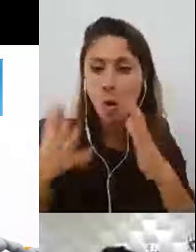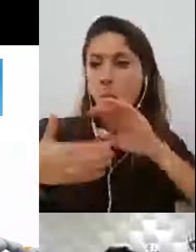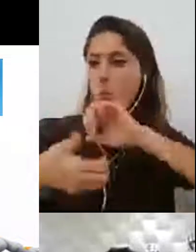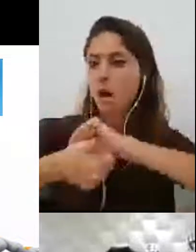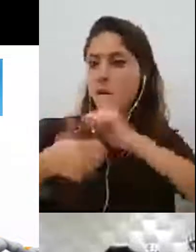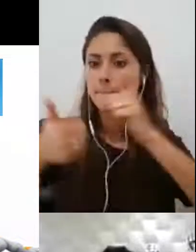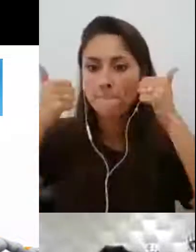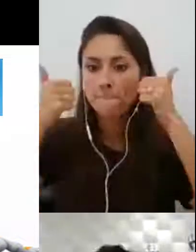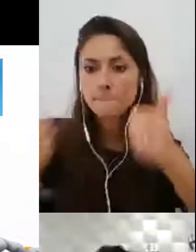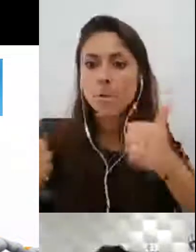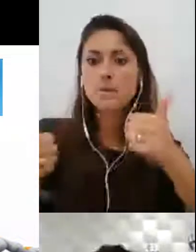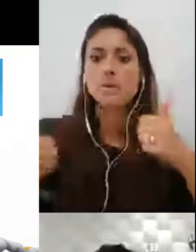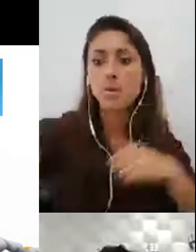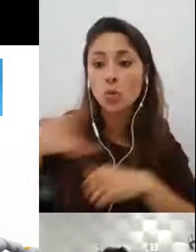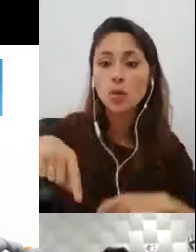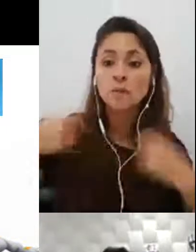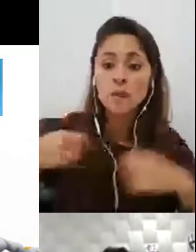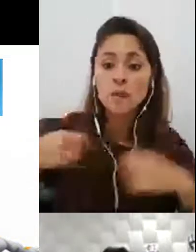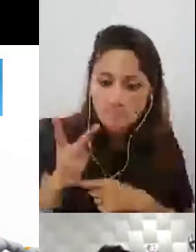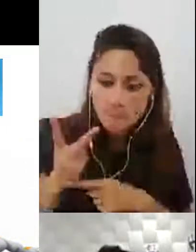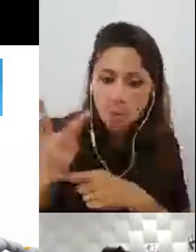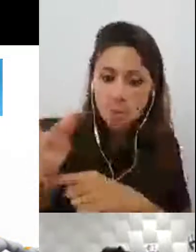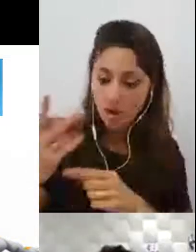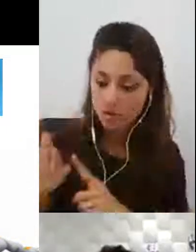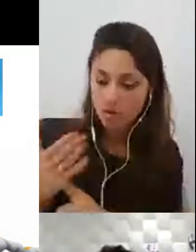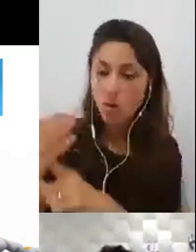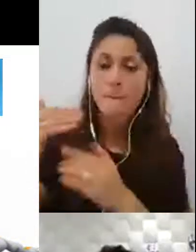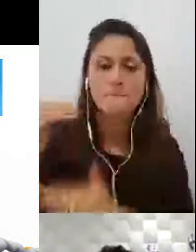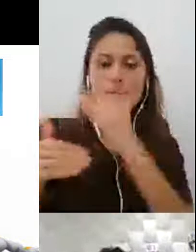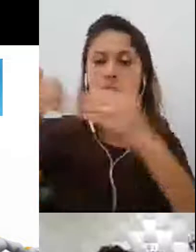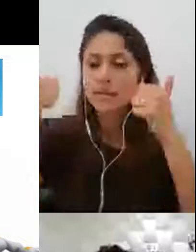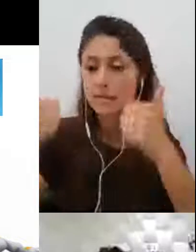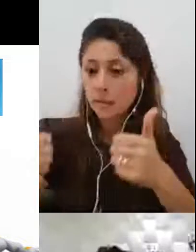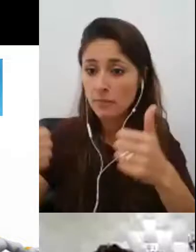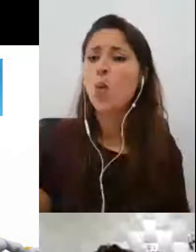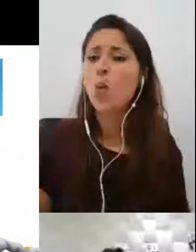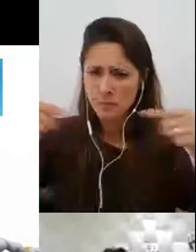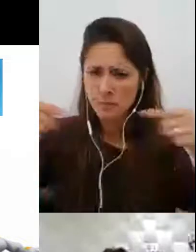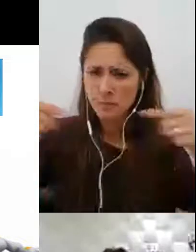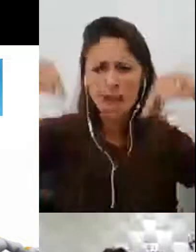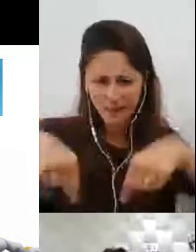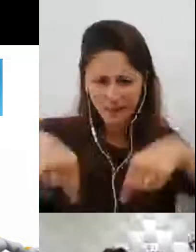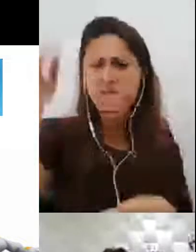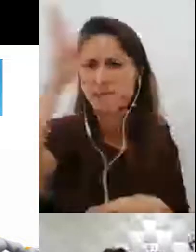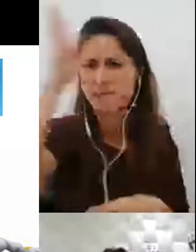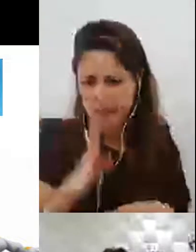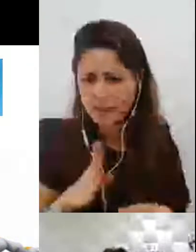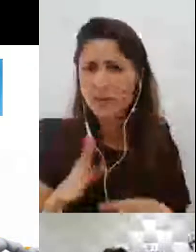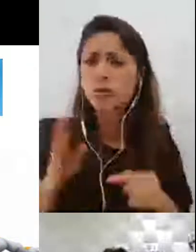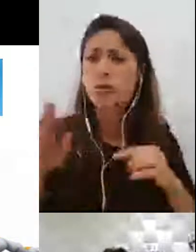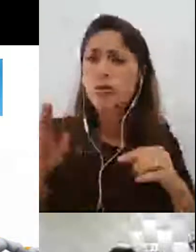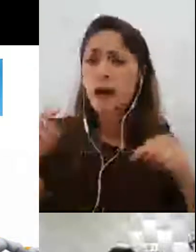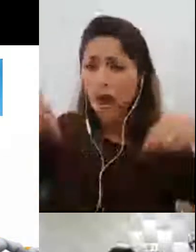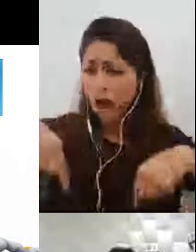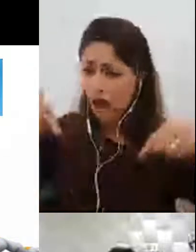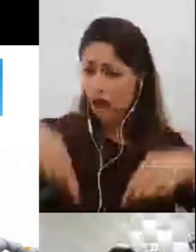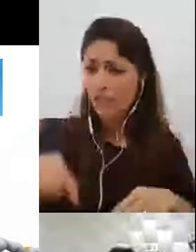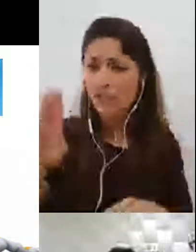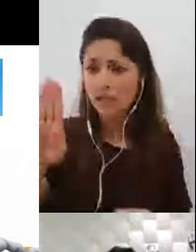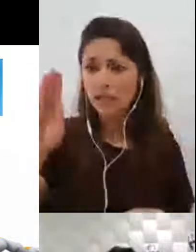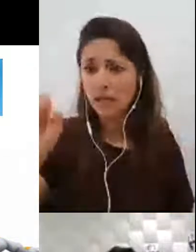gente precisa estar buscando esse conceito. Isso dá certo, sim, no Brasil. Aqui na Bosch, nós usamos isso como sendo